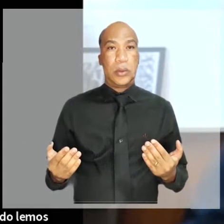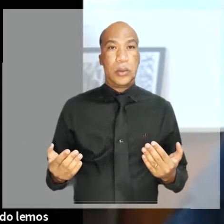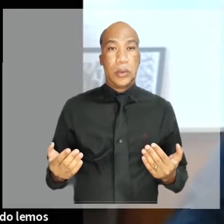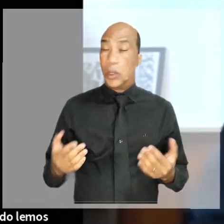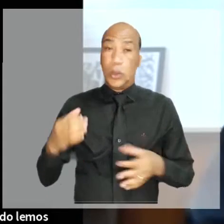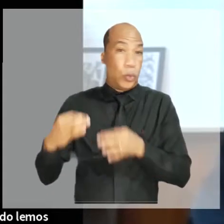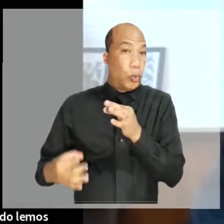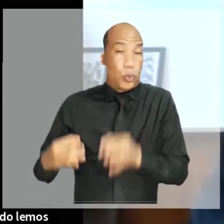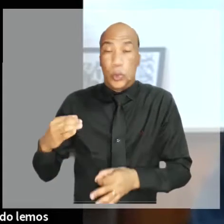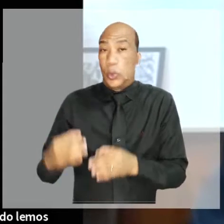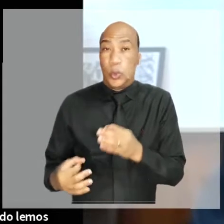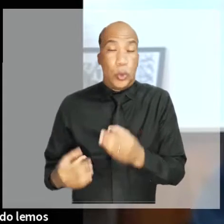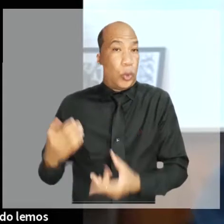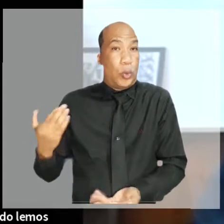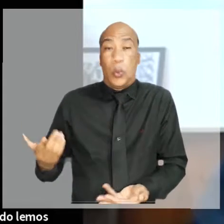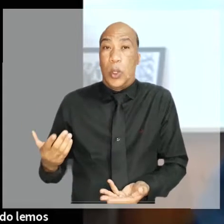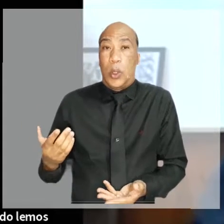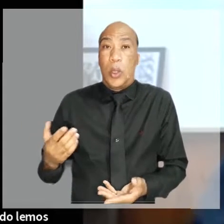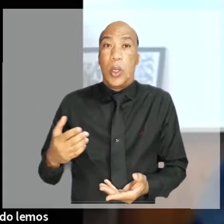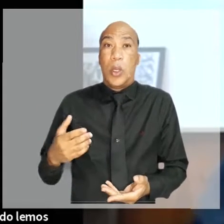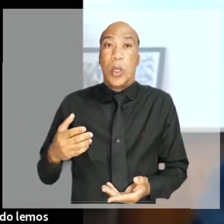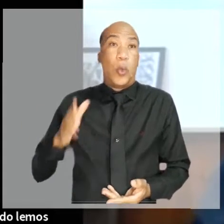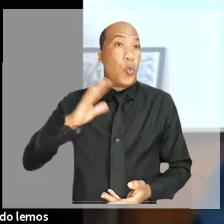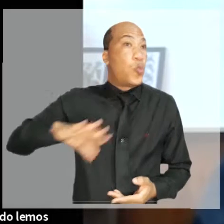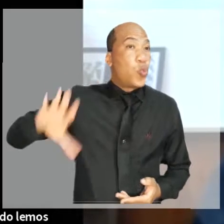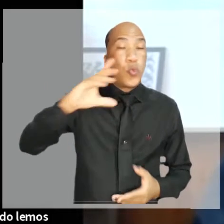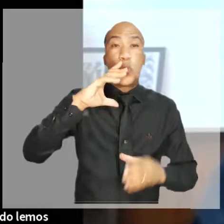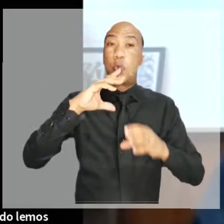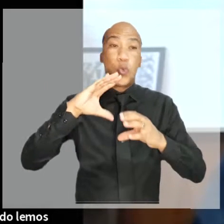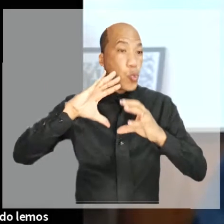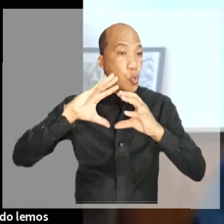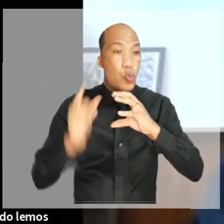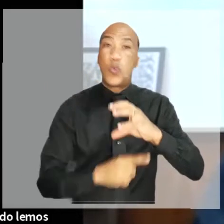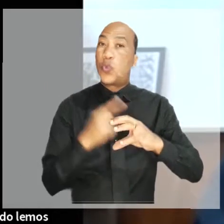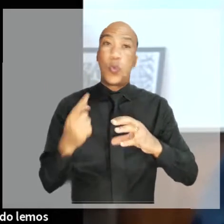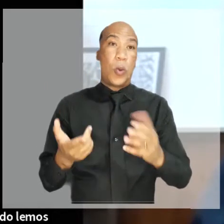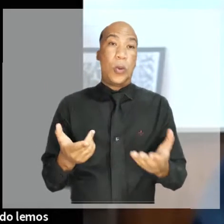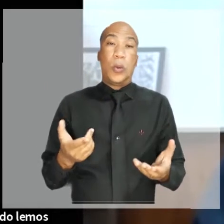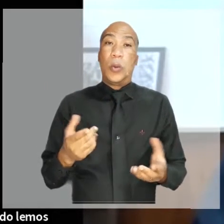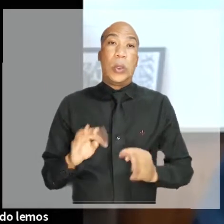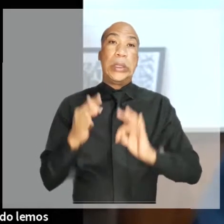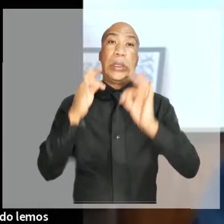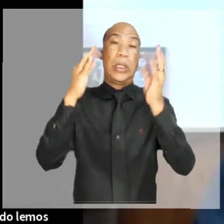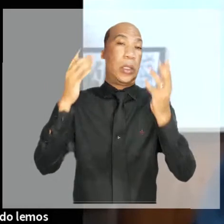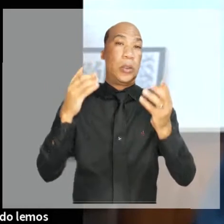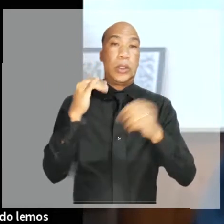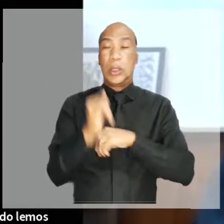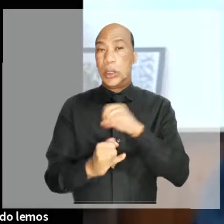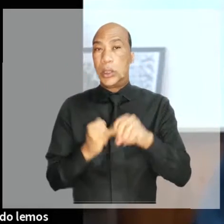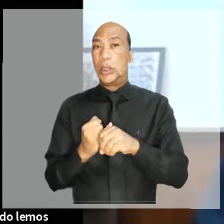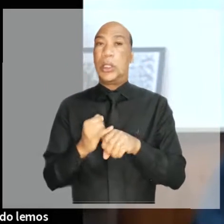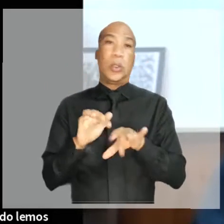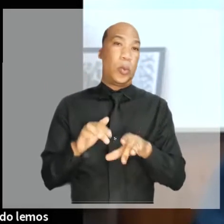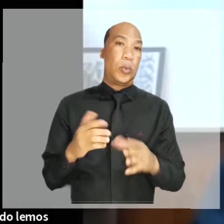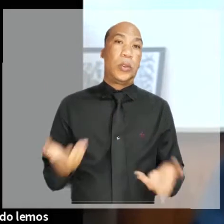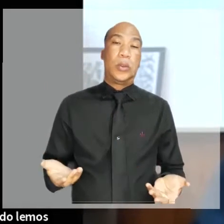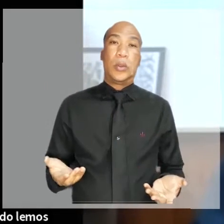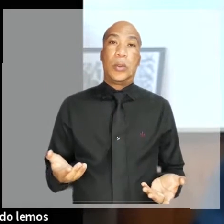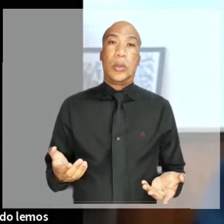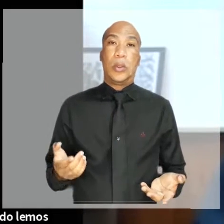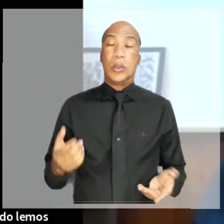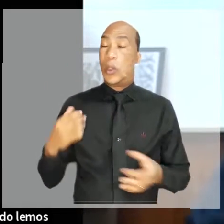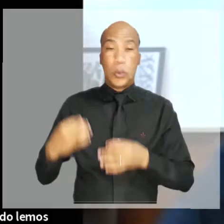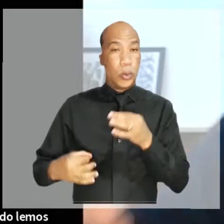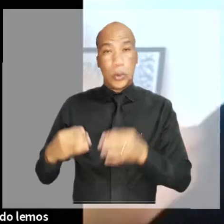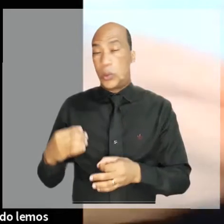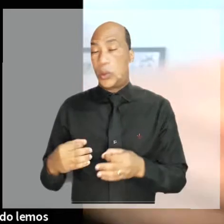torna totalmente digital, o exercício do poder jurisdicional vai depender também dessa